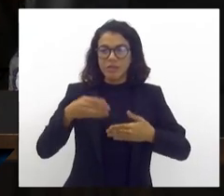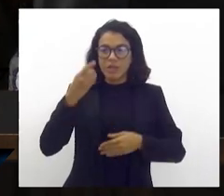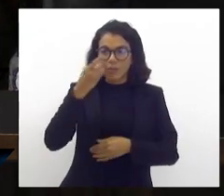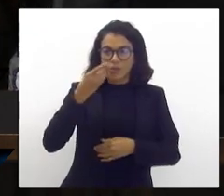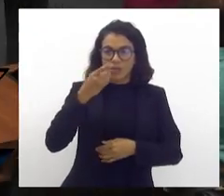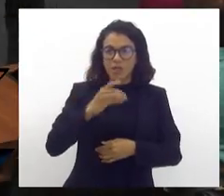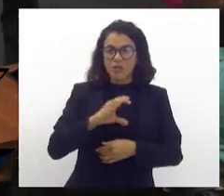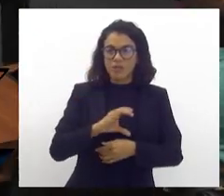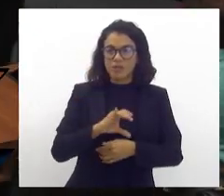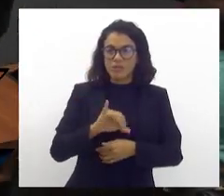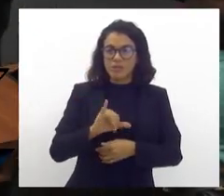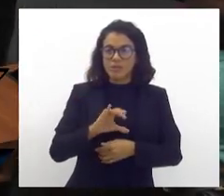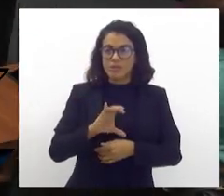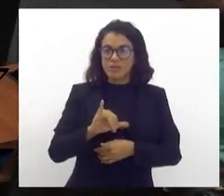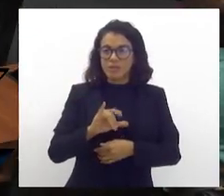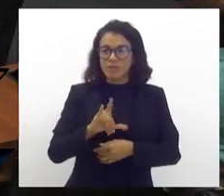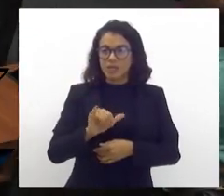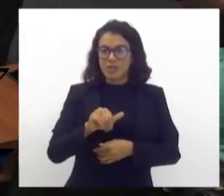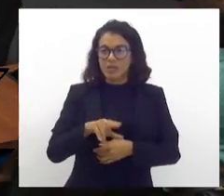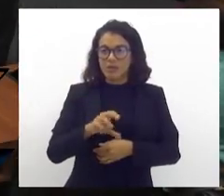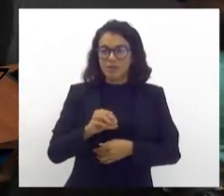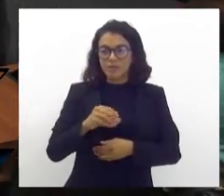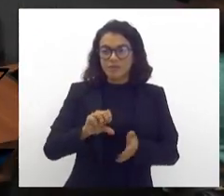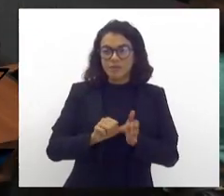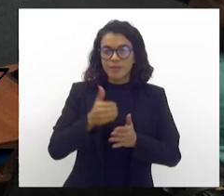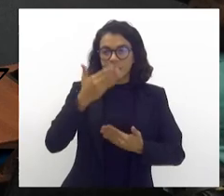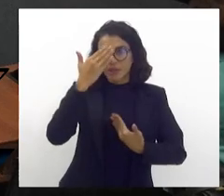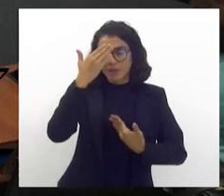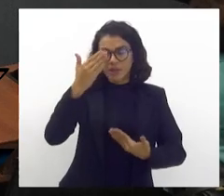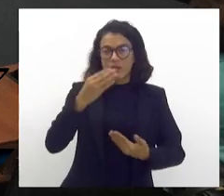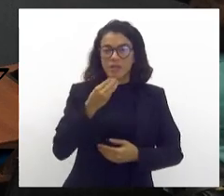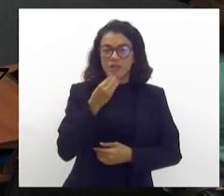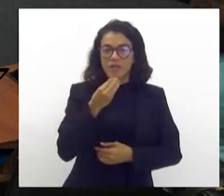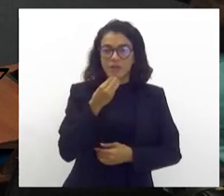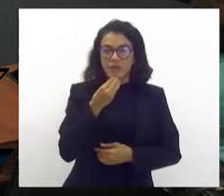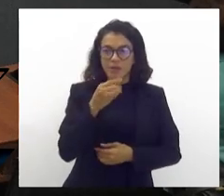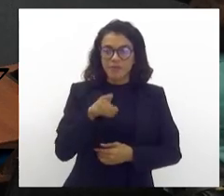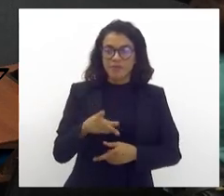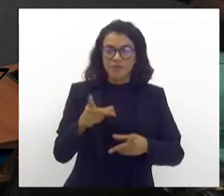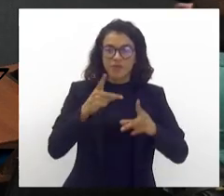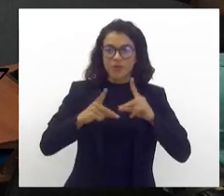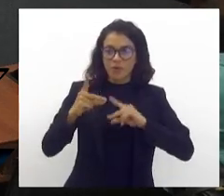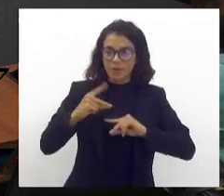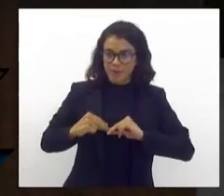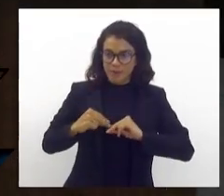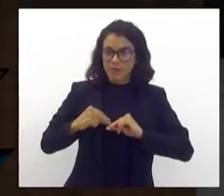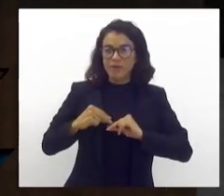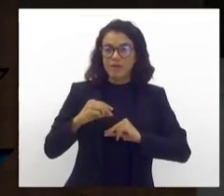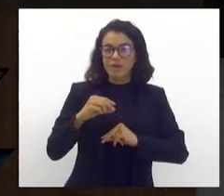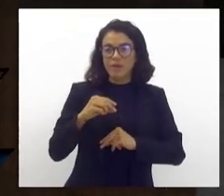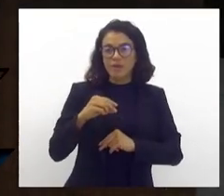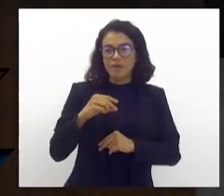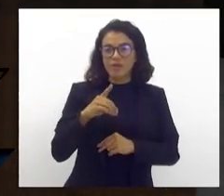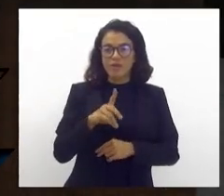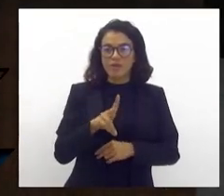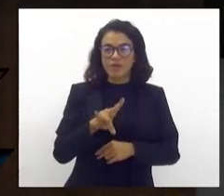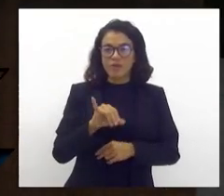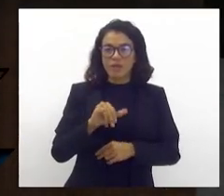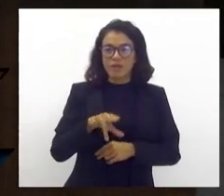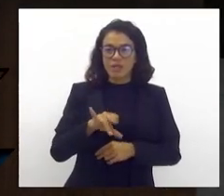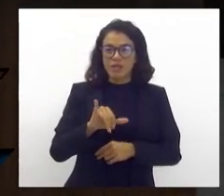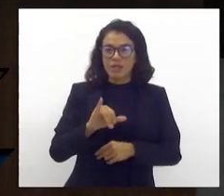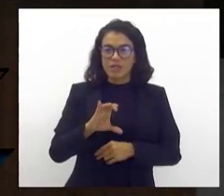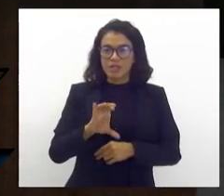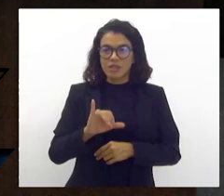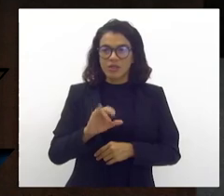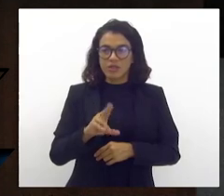Siciliano. Presidente, primeiro, agradecer a oportunidade, dizer que isso foi um presente do deputado Vinícius Cozzolino, e